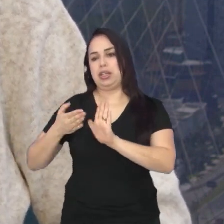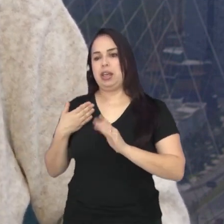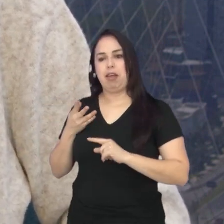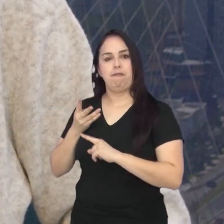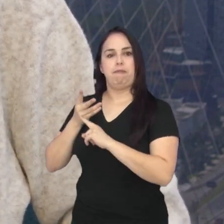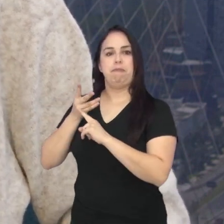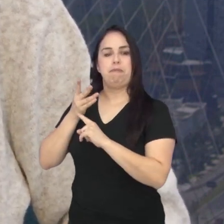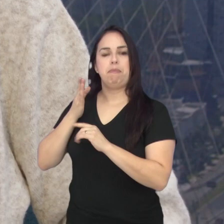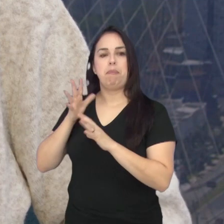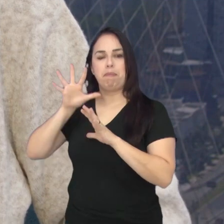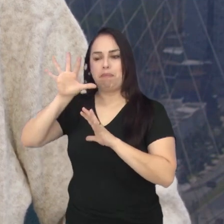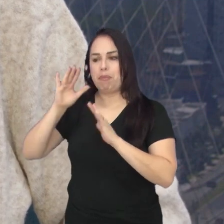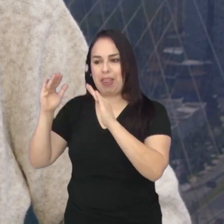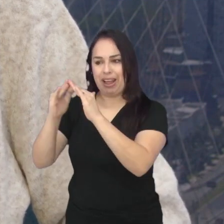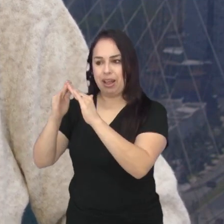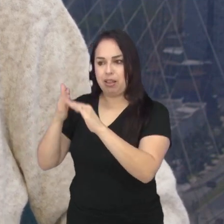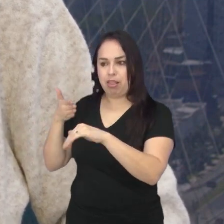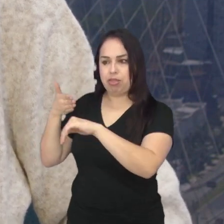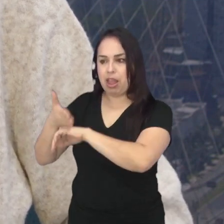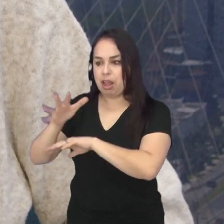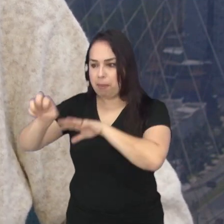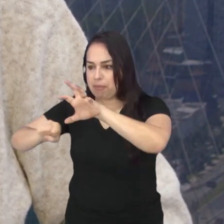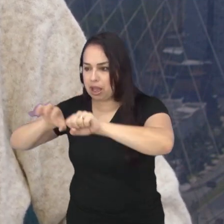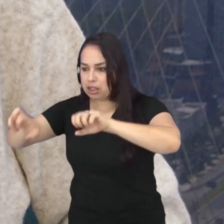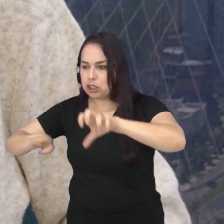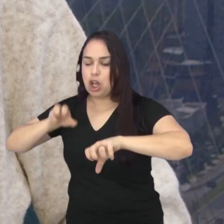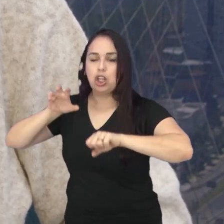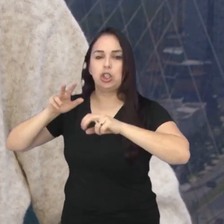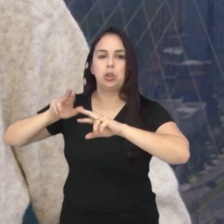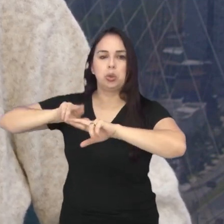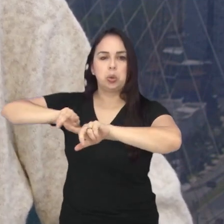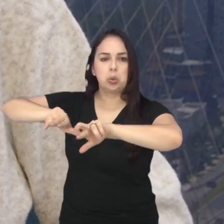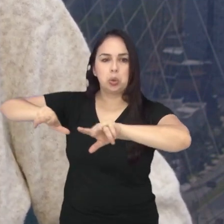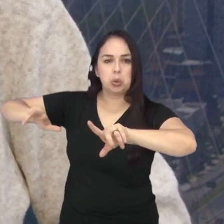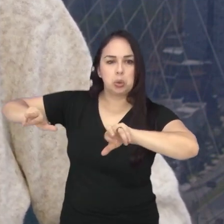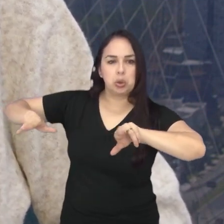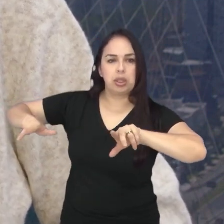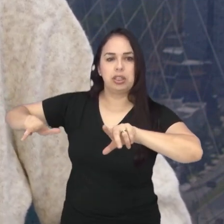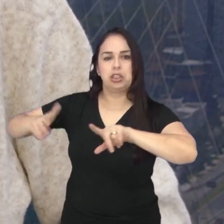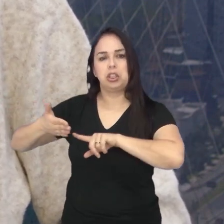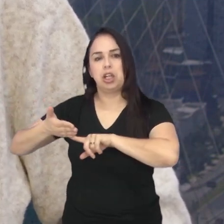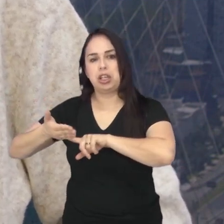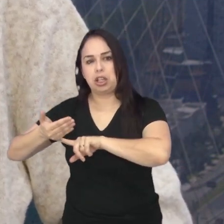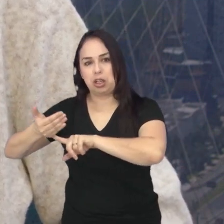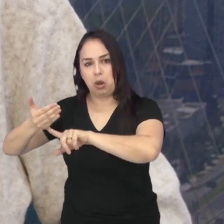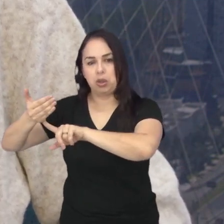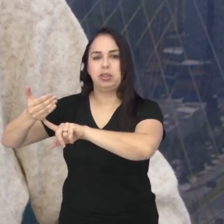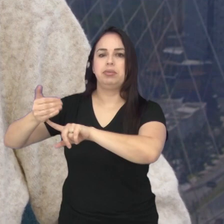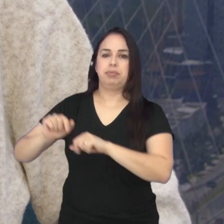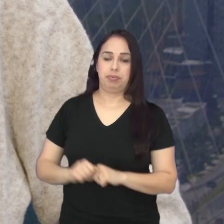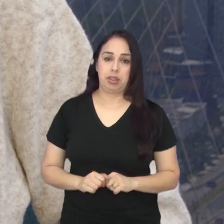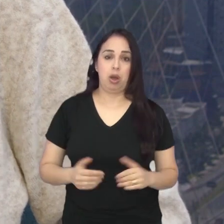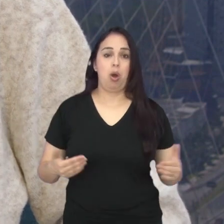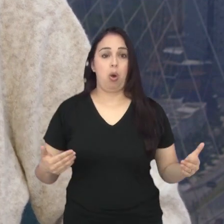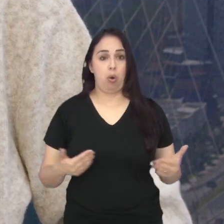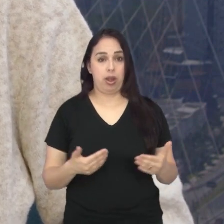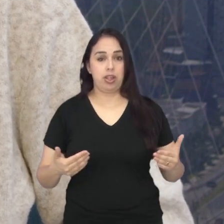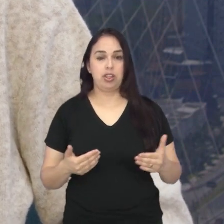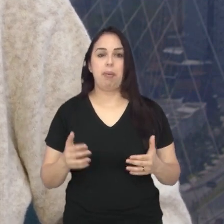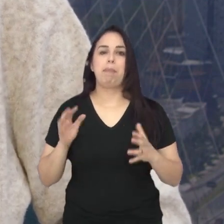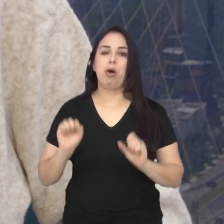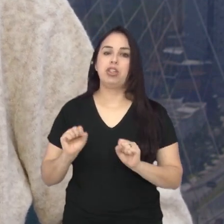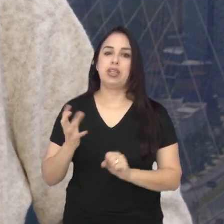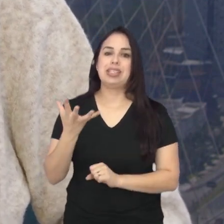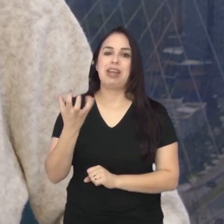casa da pessoa, do agressor, e faz o recolhimento de todos os... É lógico, hoje a pessoa pode colocar